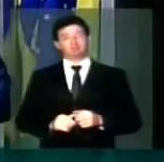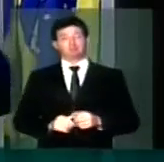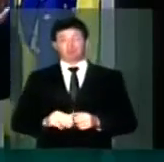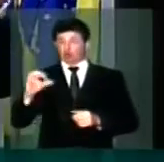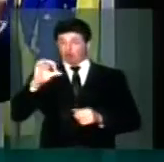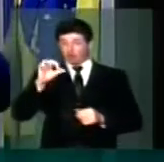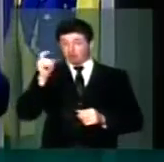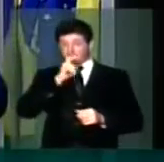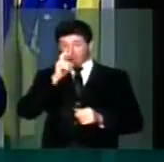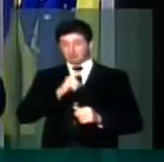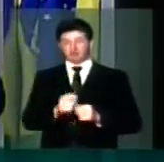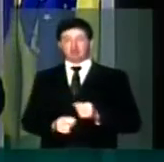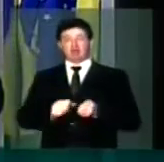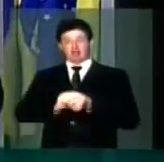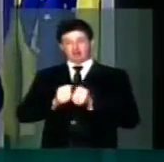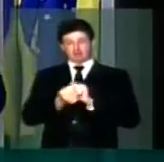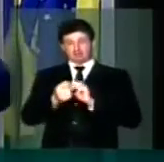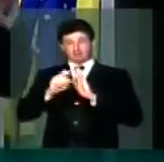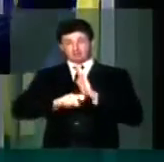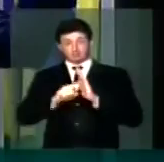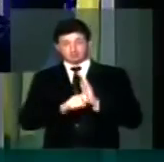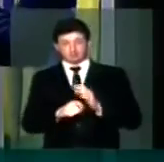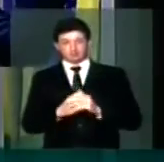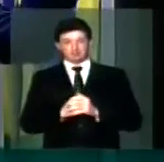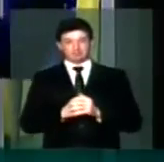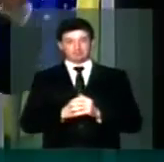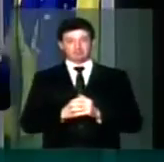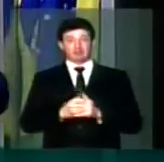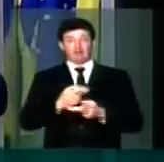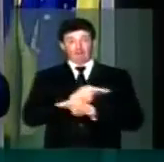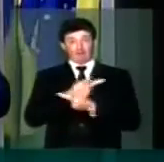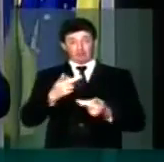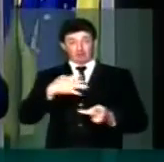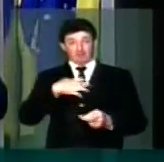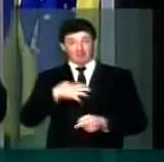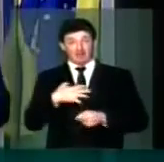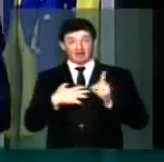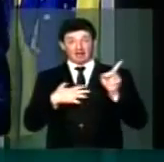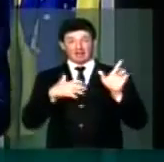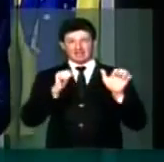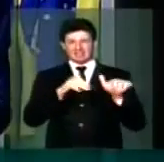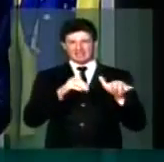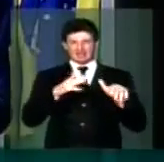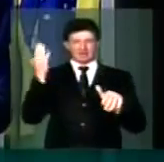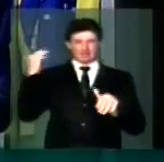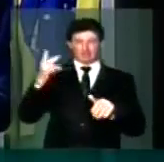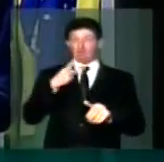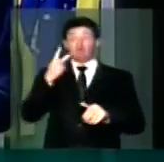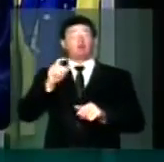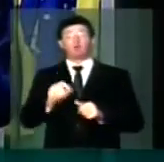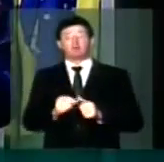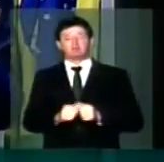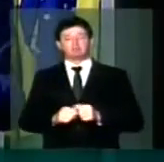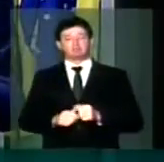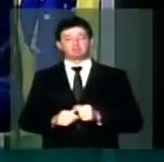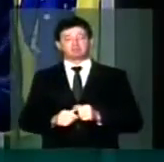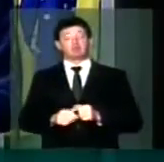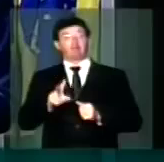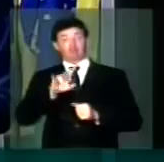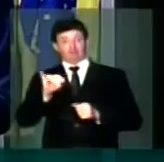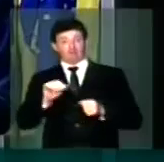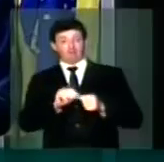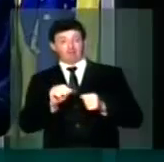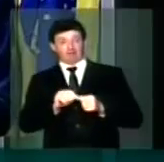mentira, o ajuste fiscal, quando visitando a Bahia, em setembro, dizia: vai